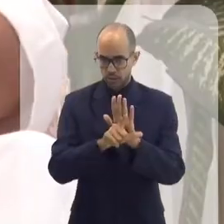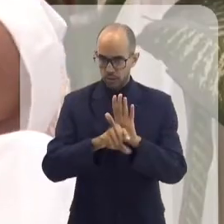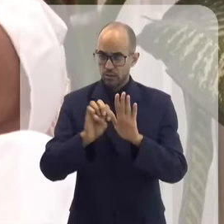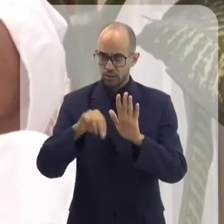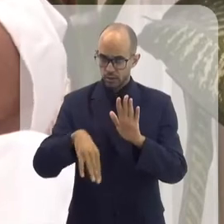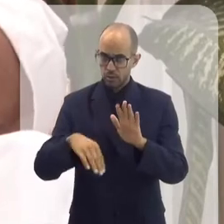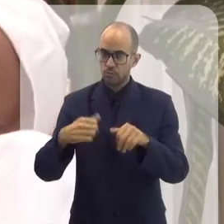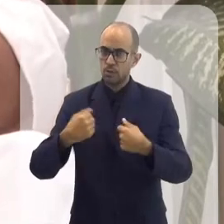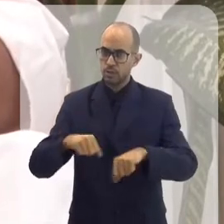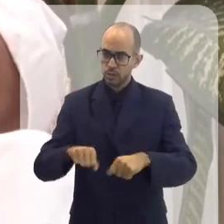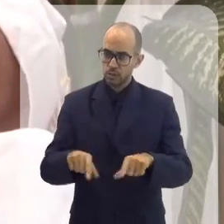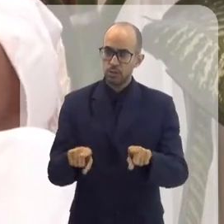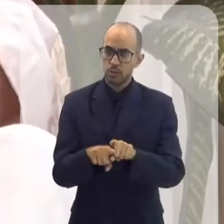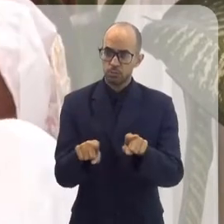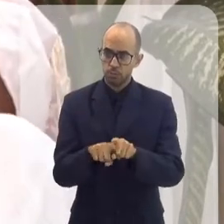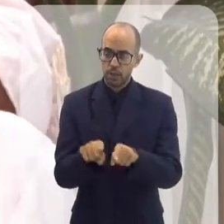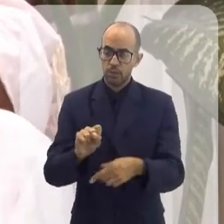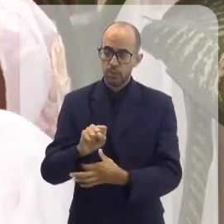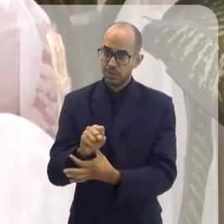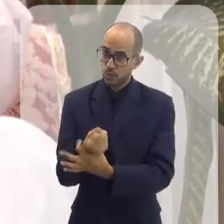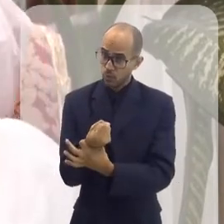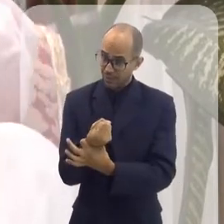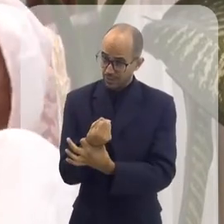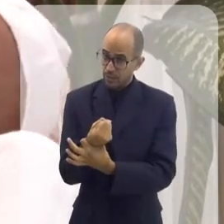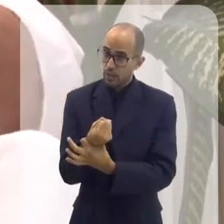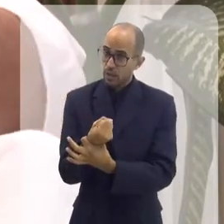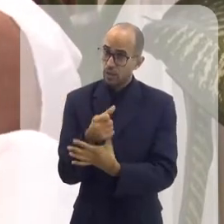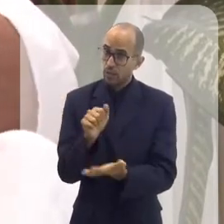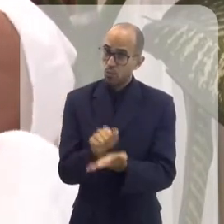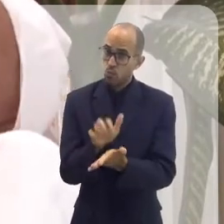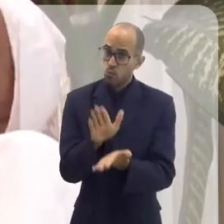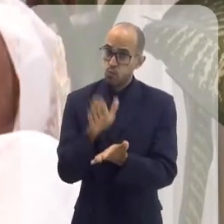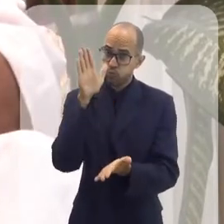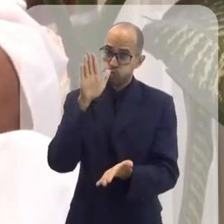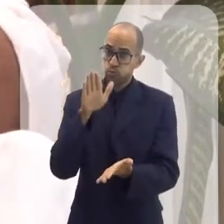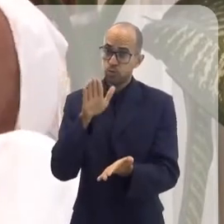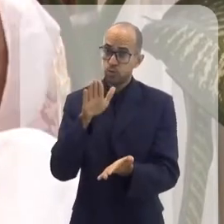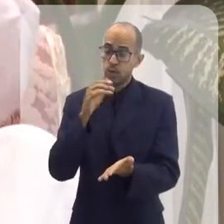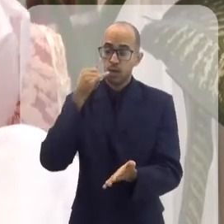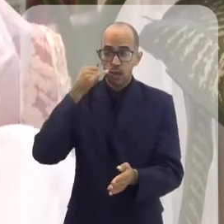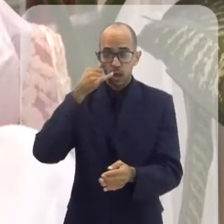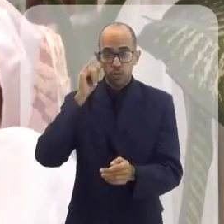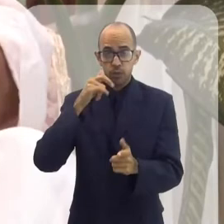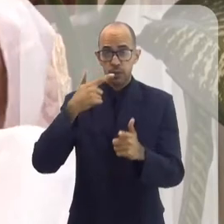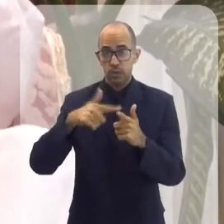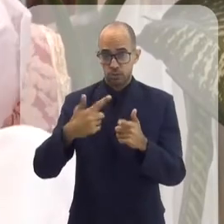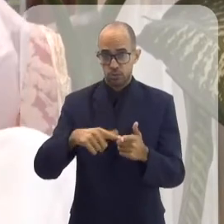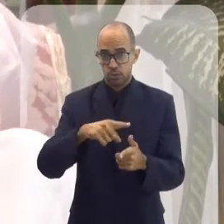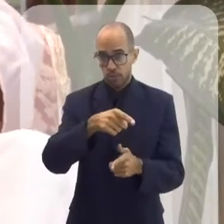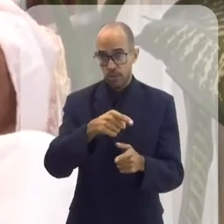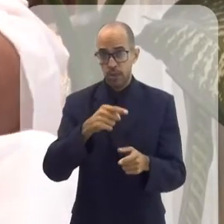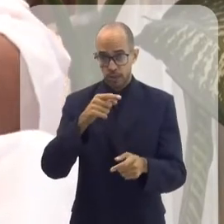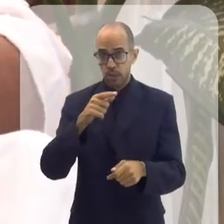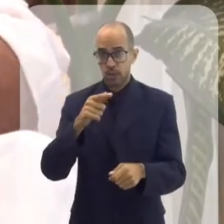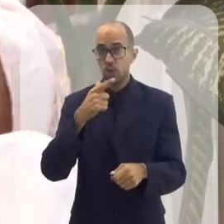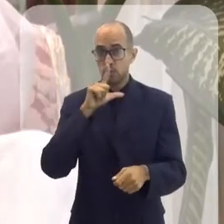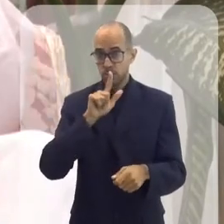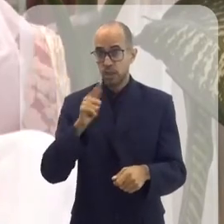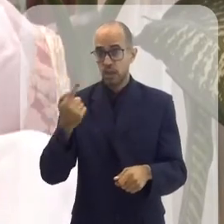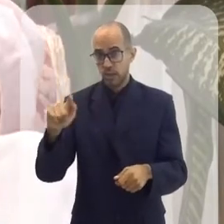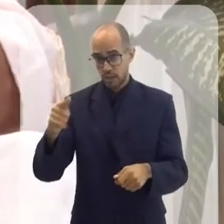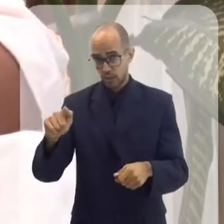a gente precisa sim tem uma segurança efetiva é uma que coíba que Garanta